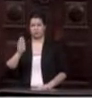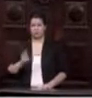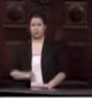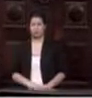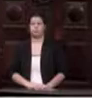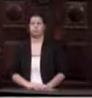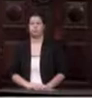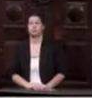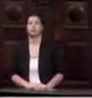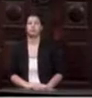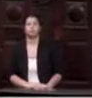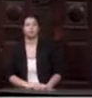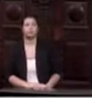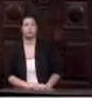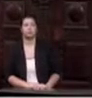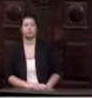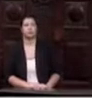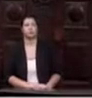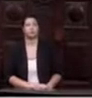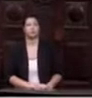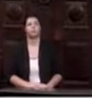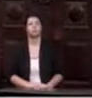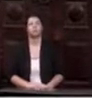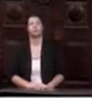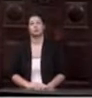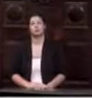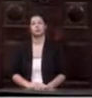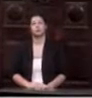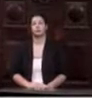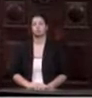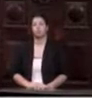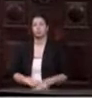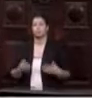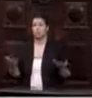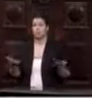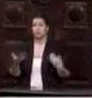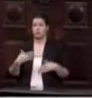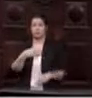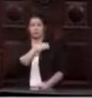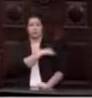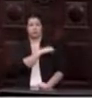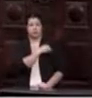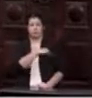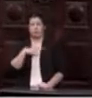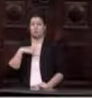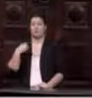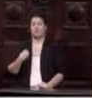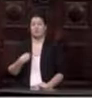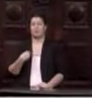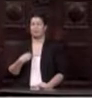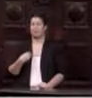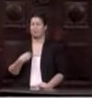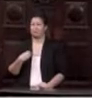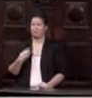O Estado do Rio vive uma das mais profundas